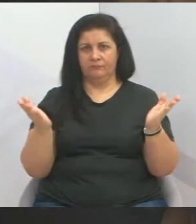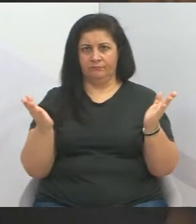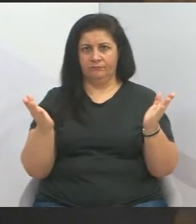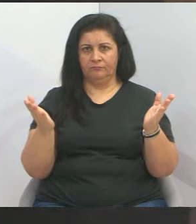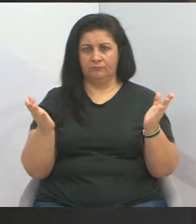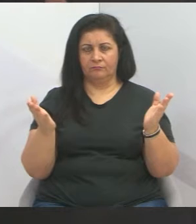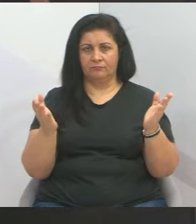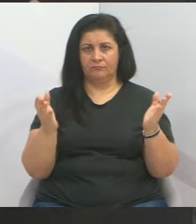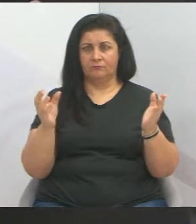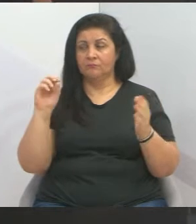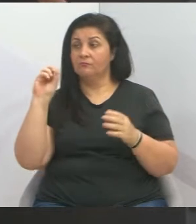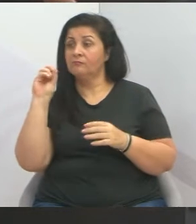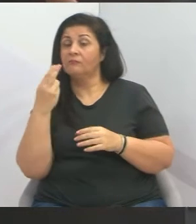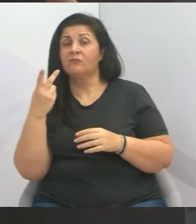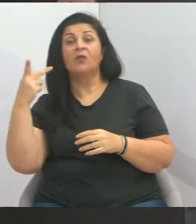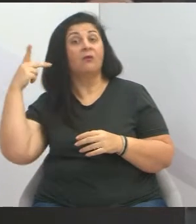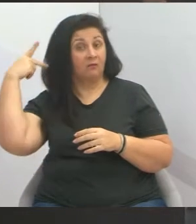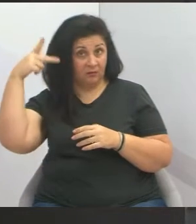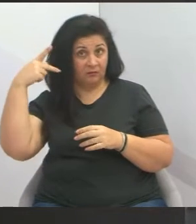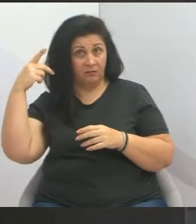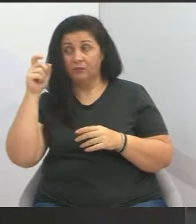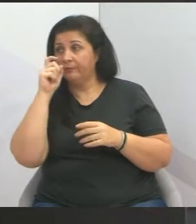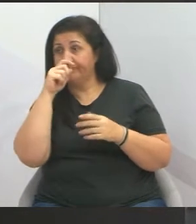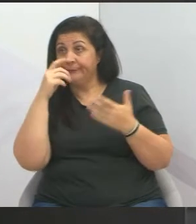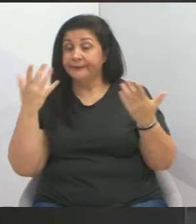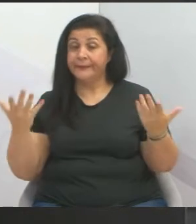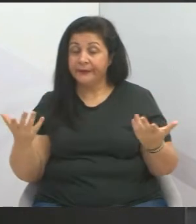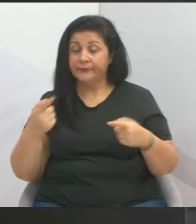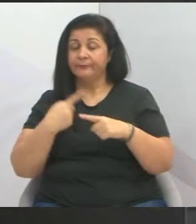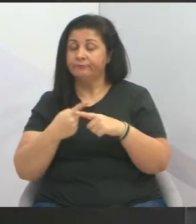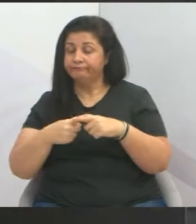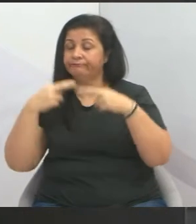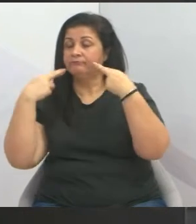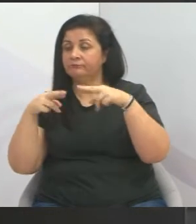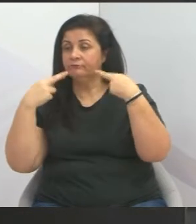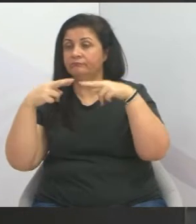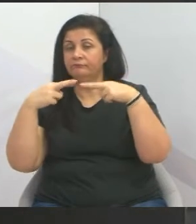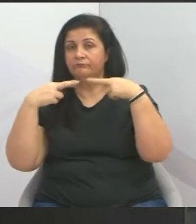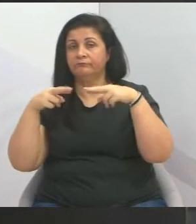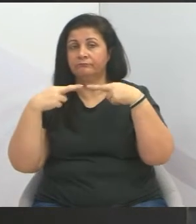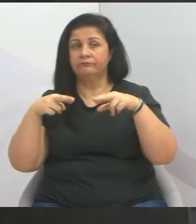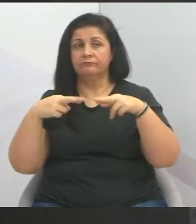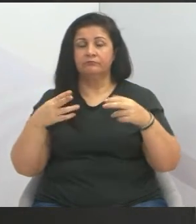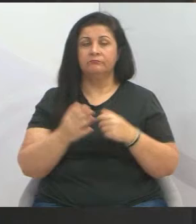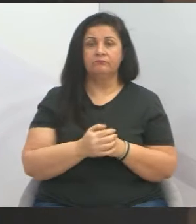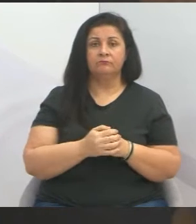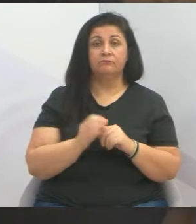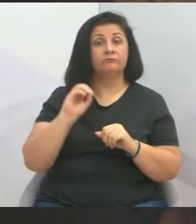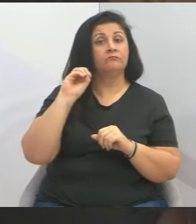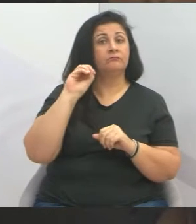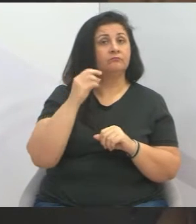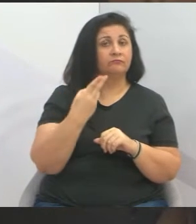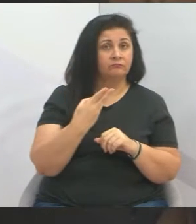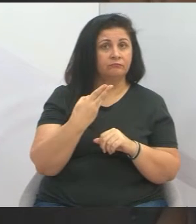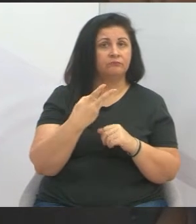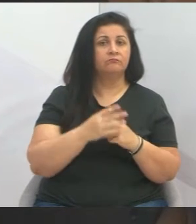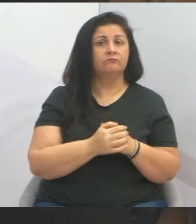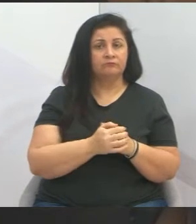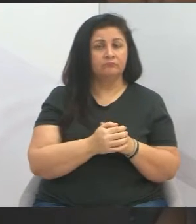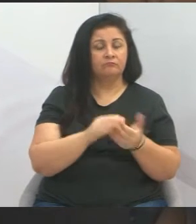uma ou os vereadores aqui estão mentindo quando traz essas reclamações para para para câmara municipal ou